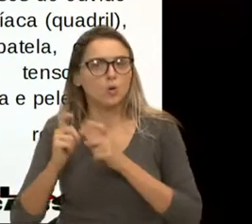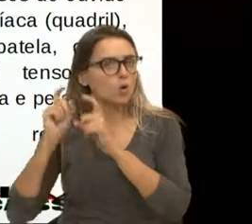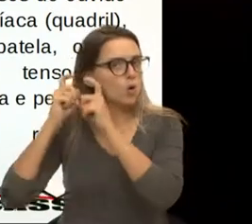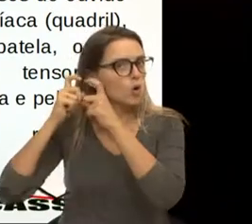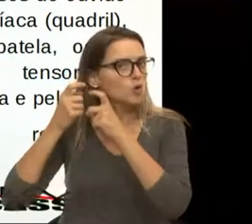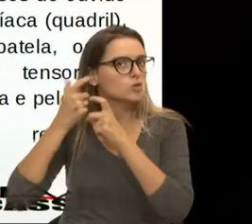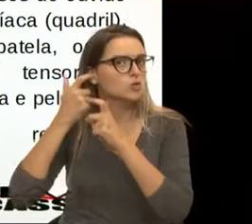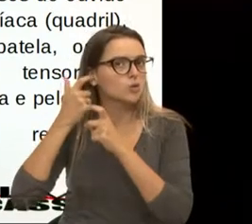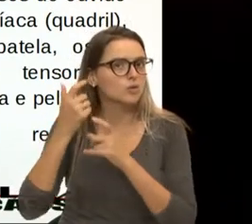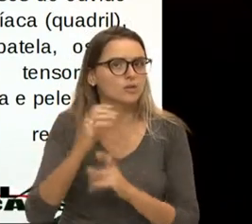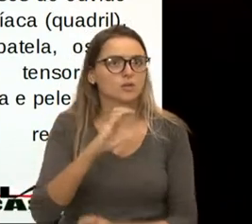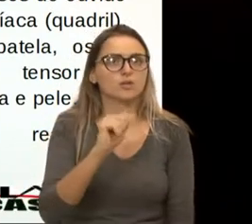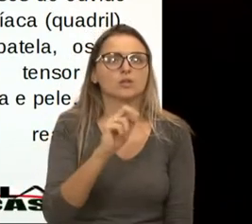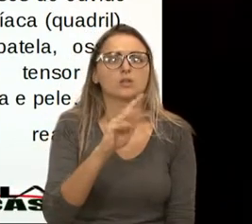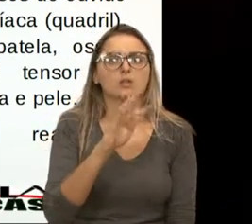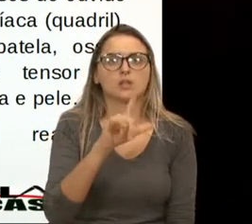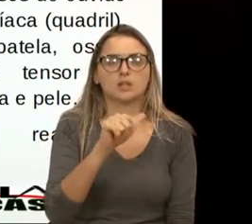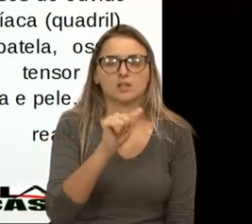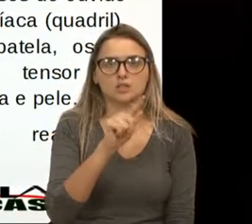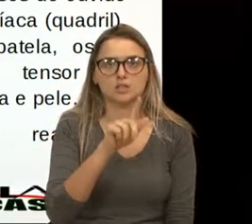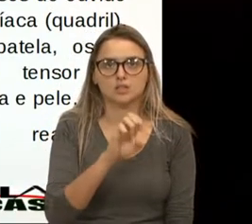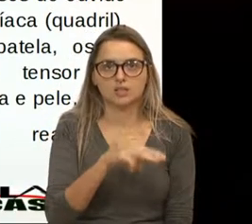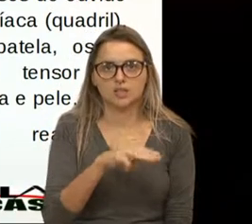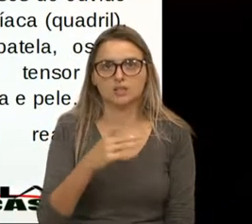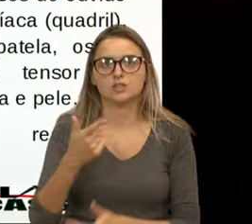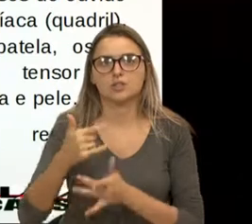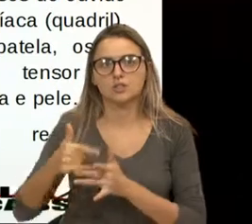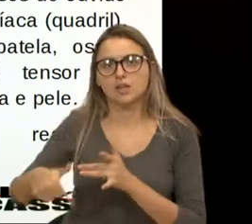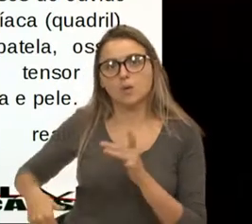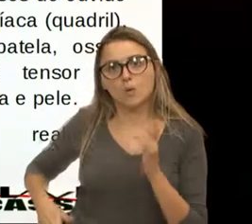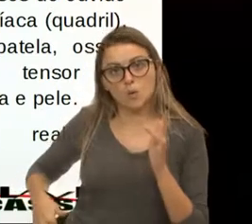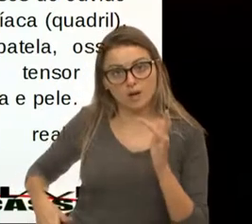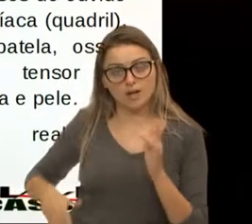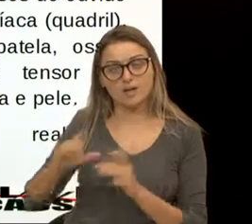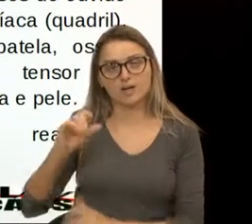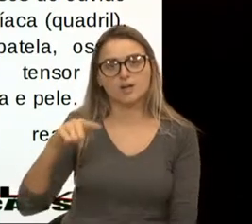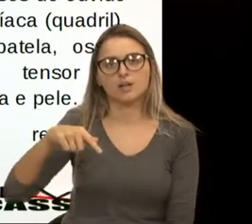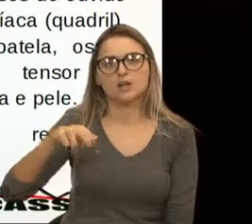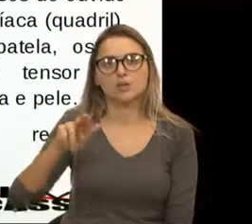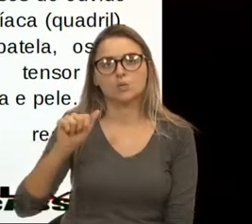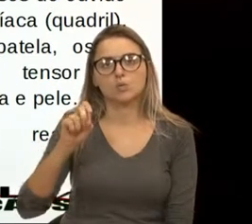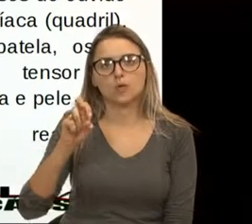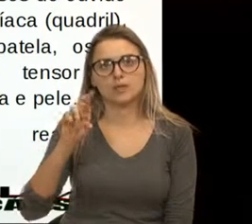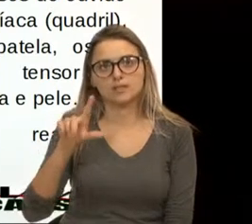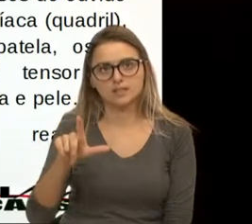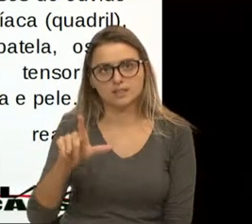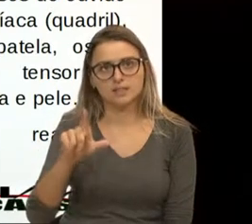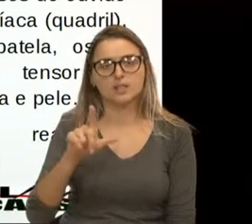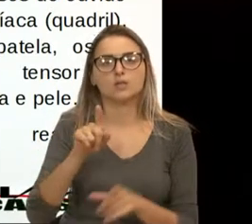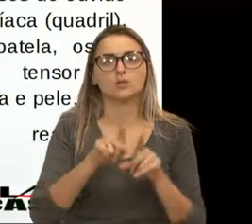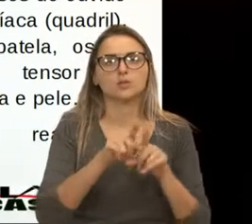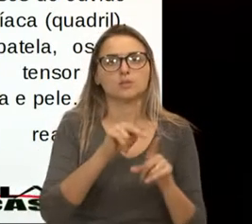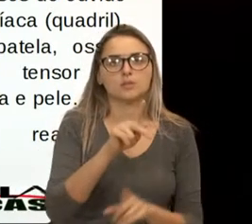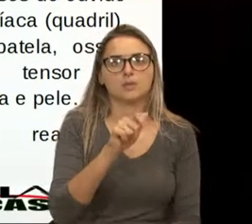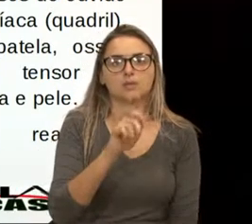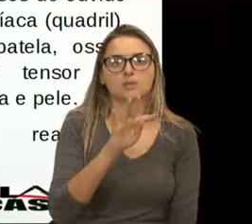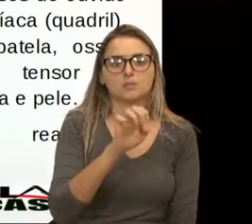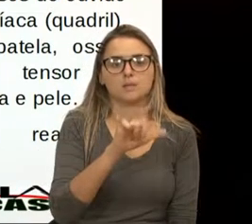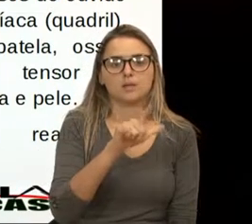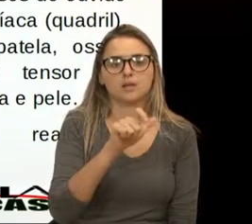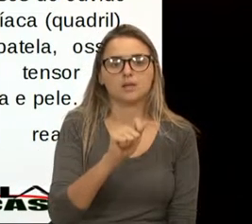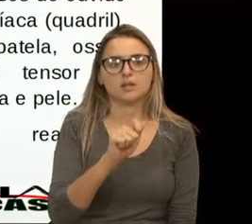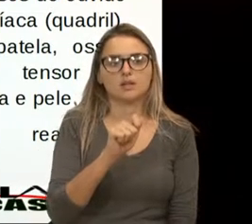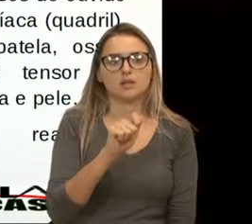cartilagem costal, crista ilíaca, quadril, né? Cabeça do fêmur, tendão da patela, nossa famosa